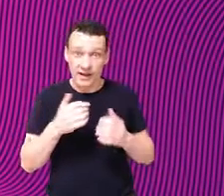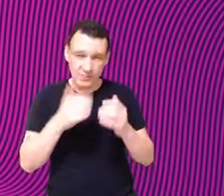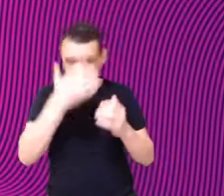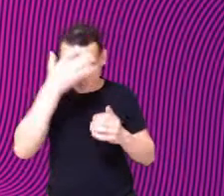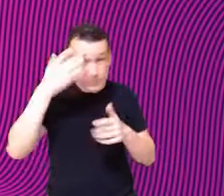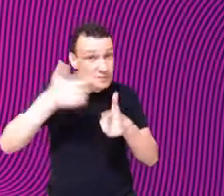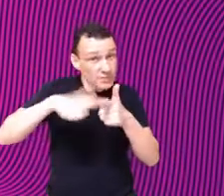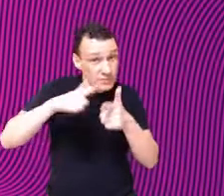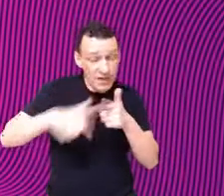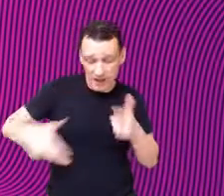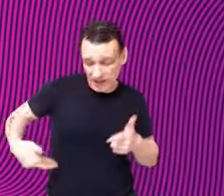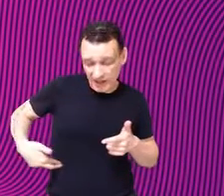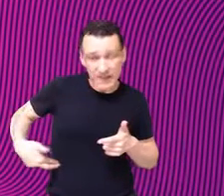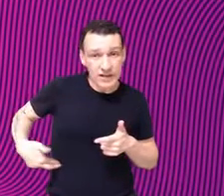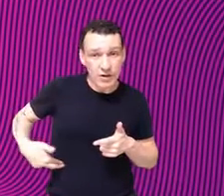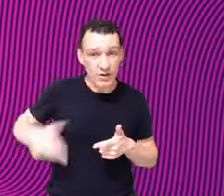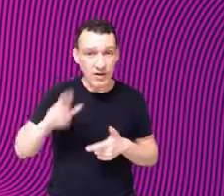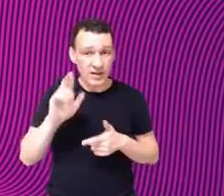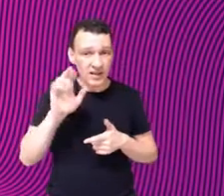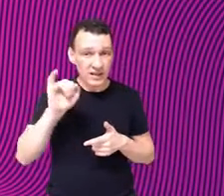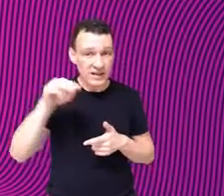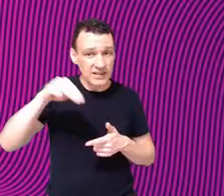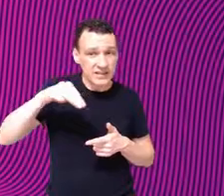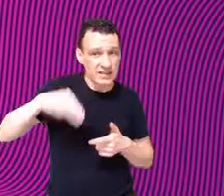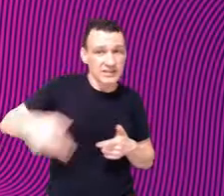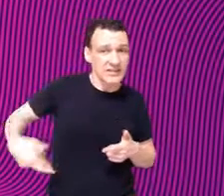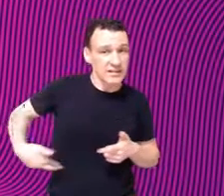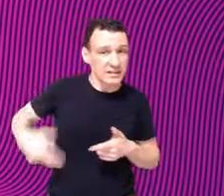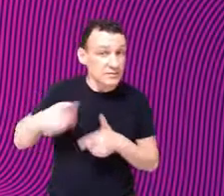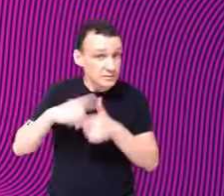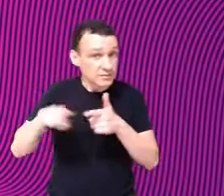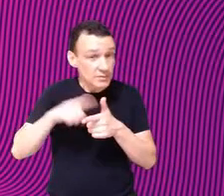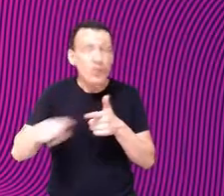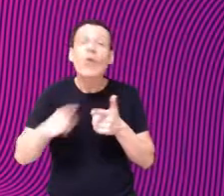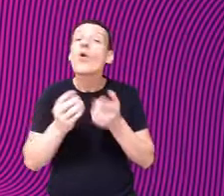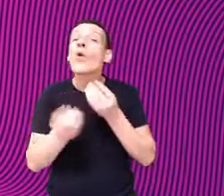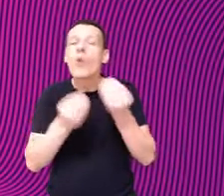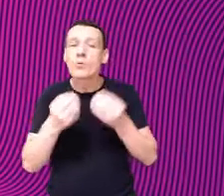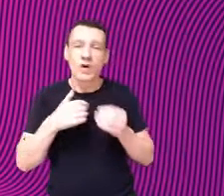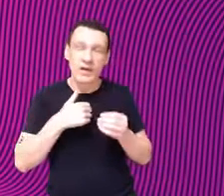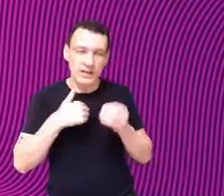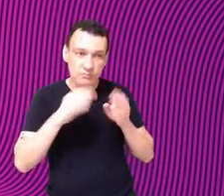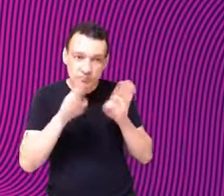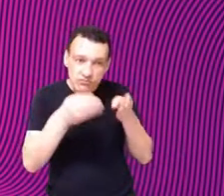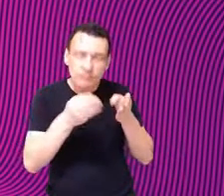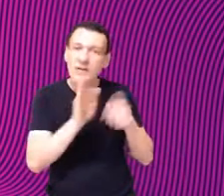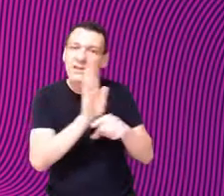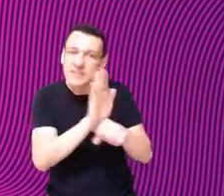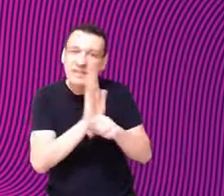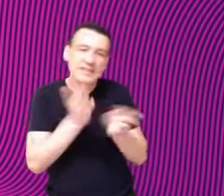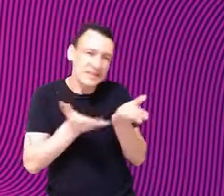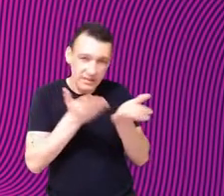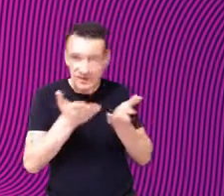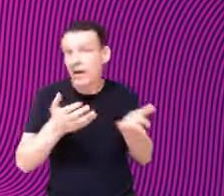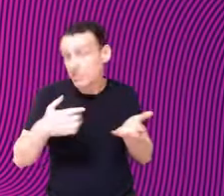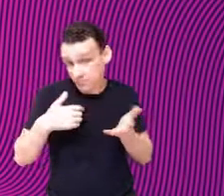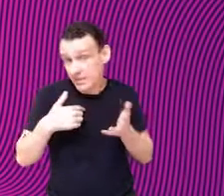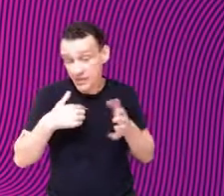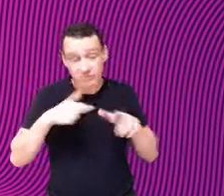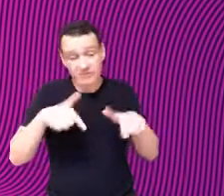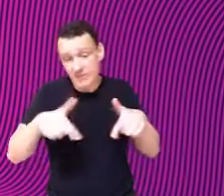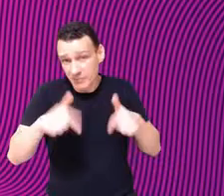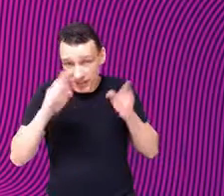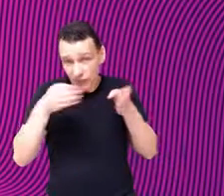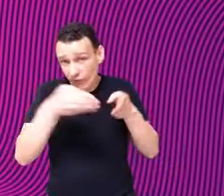é a minha área de foco, né, tanto na assistência quanto na